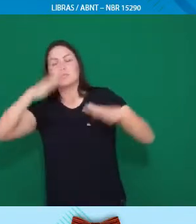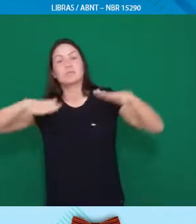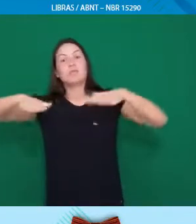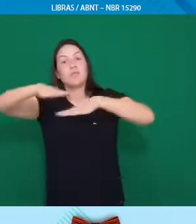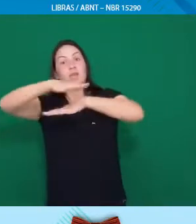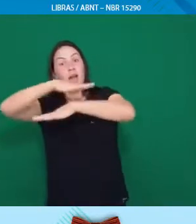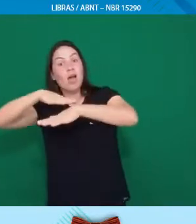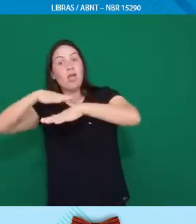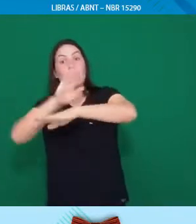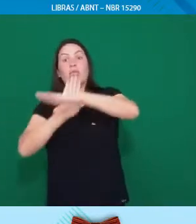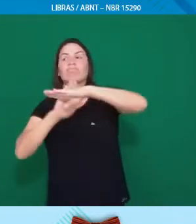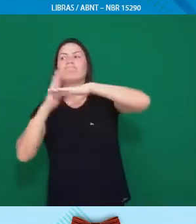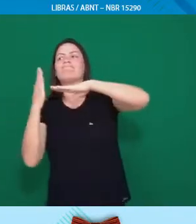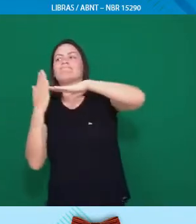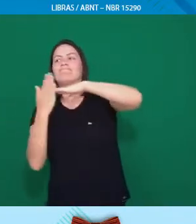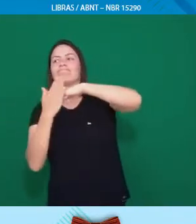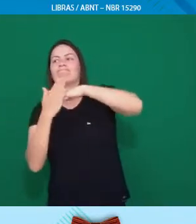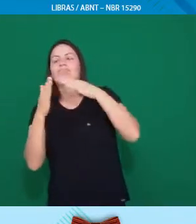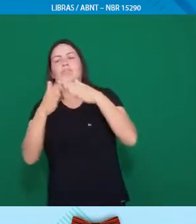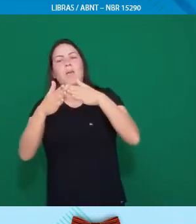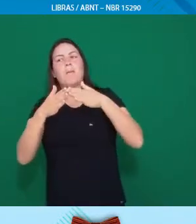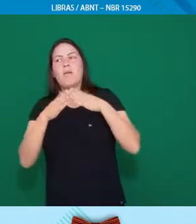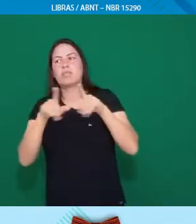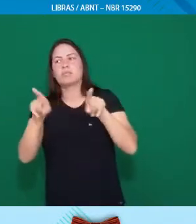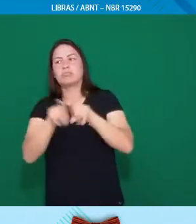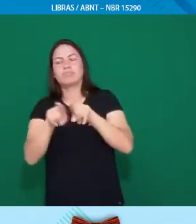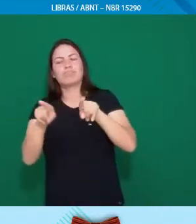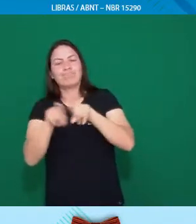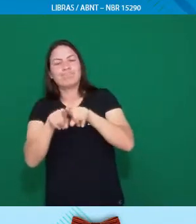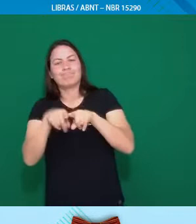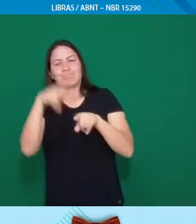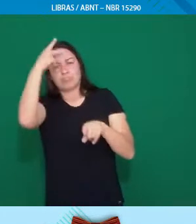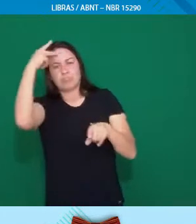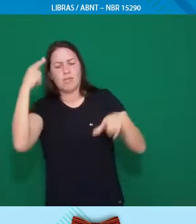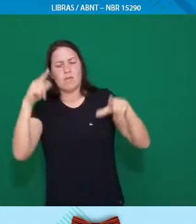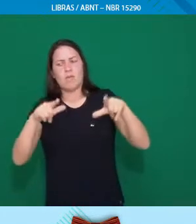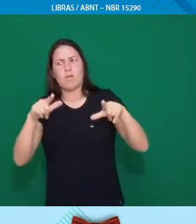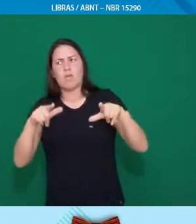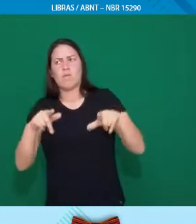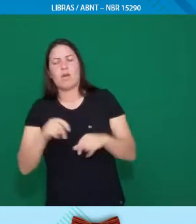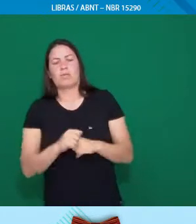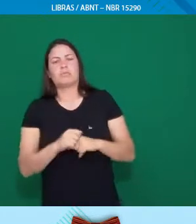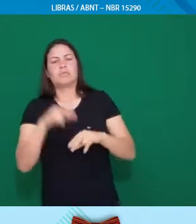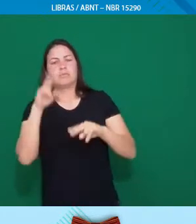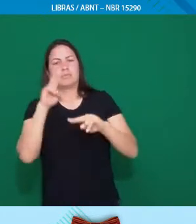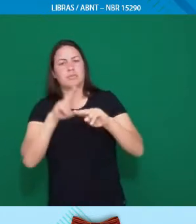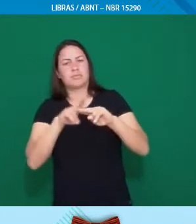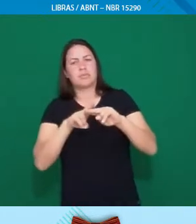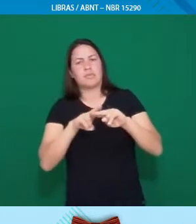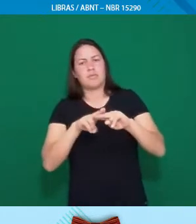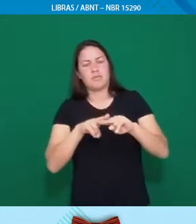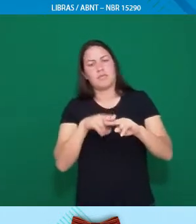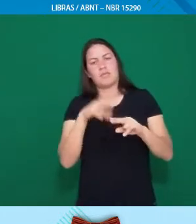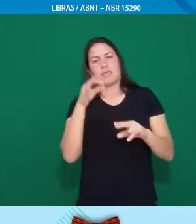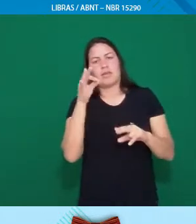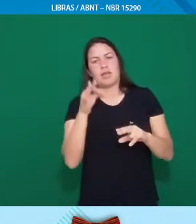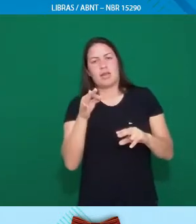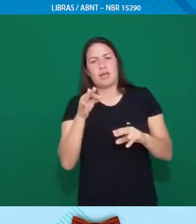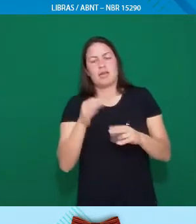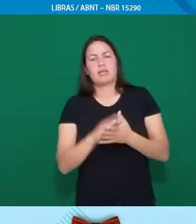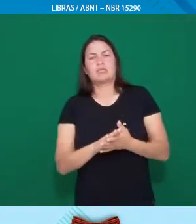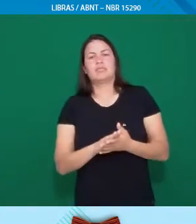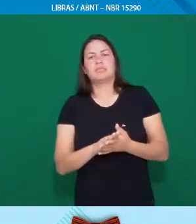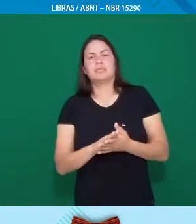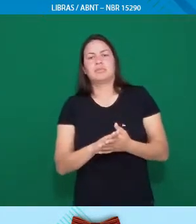áreas comuns dos bairros a vida que a gente possibilite a locais para o pessoal descartado de maneira adequada o